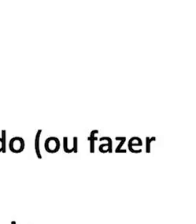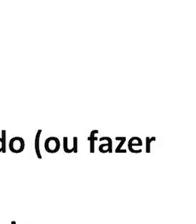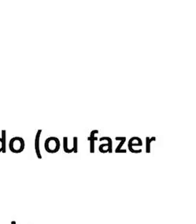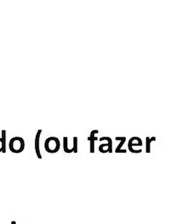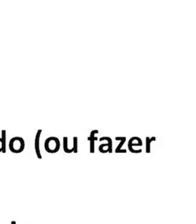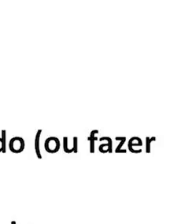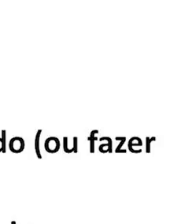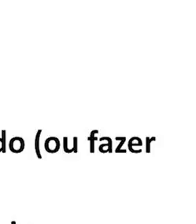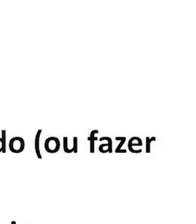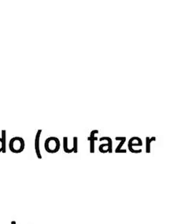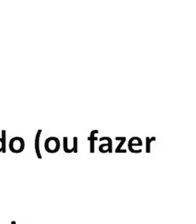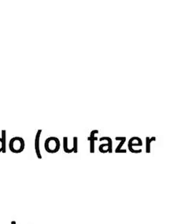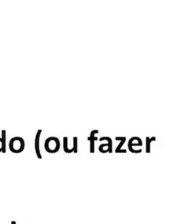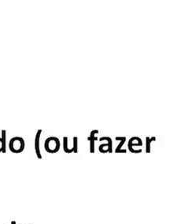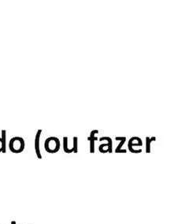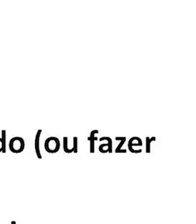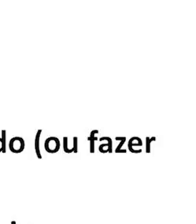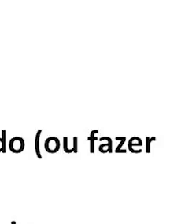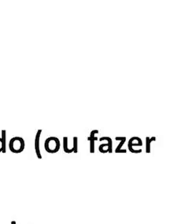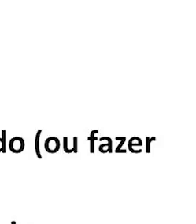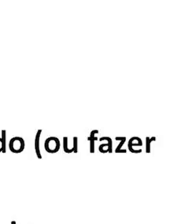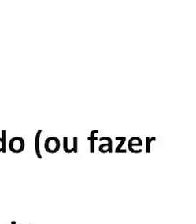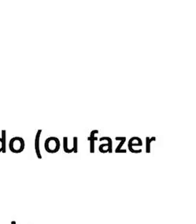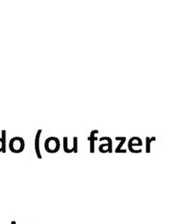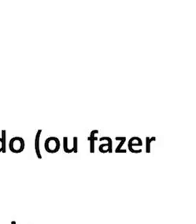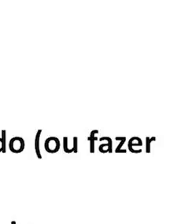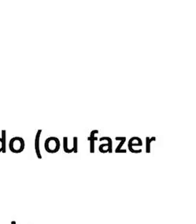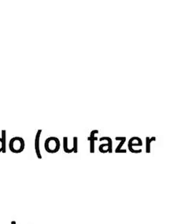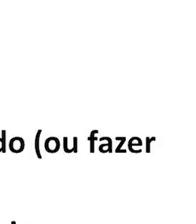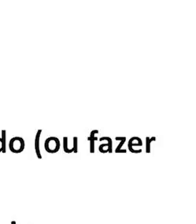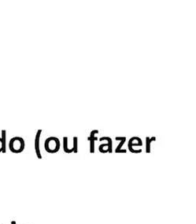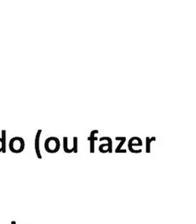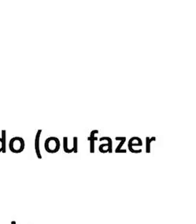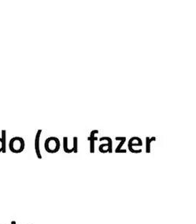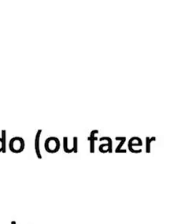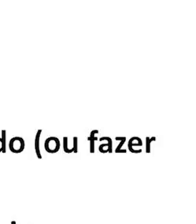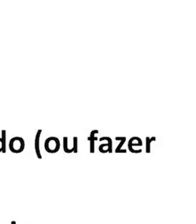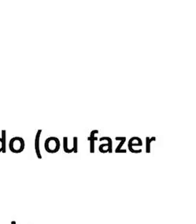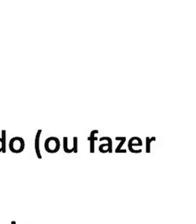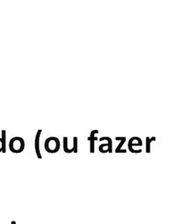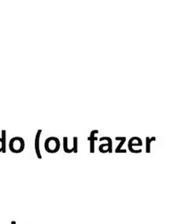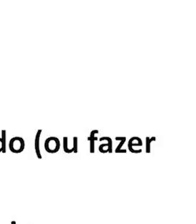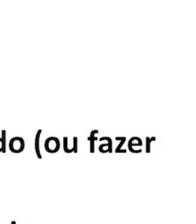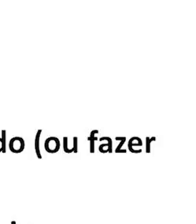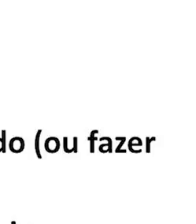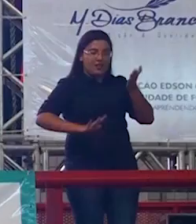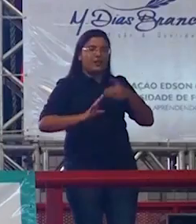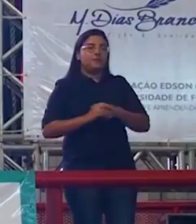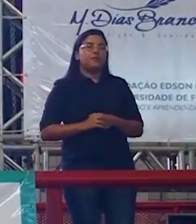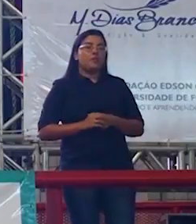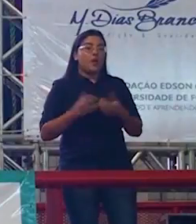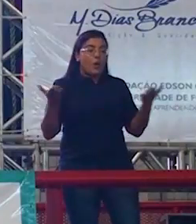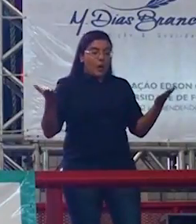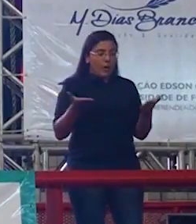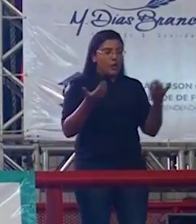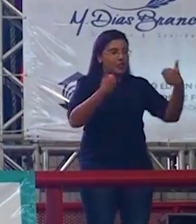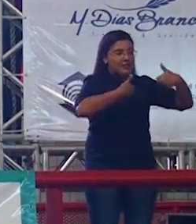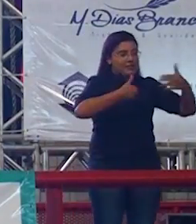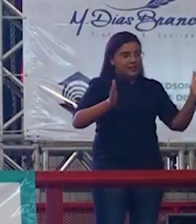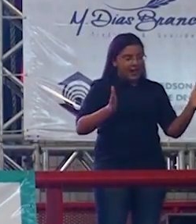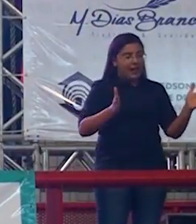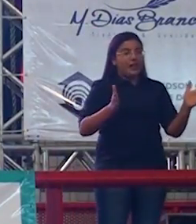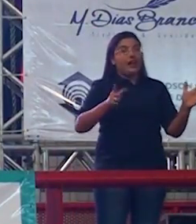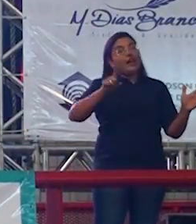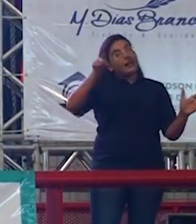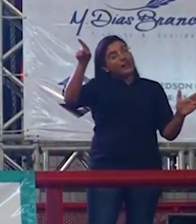Que funciona como uma revisão? Fazer as questões de casa. Hoje ele fez as questões de sala, mas deve ter aí